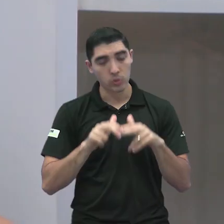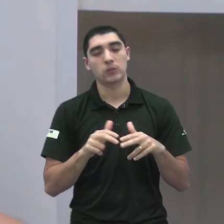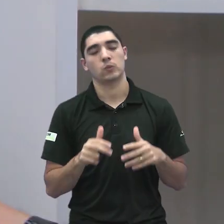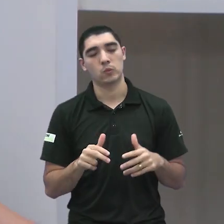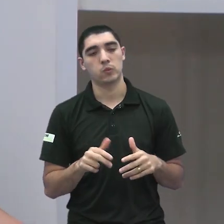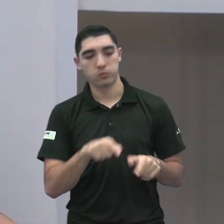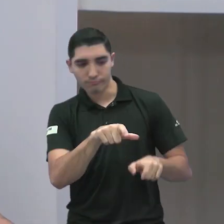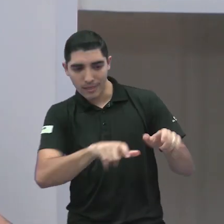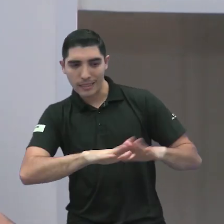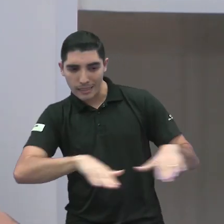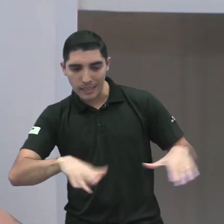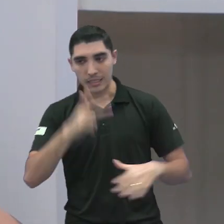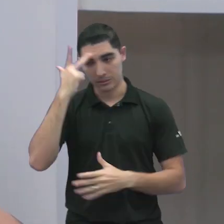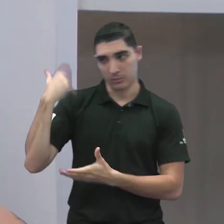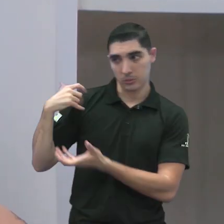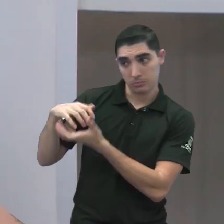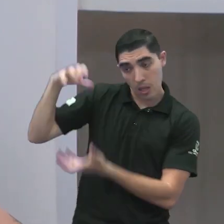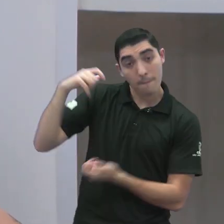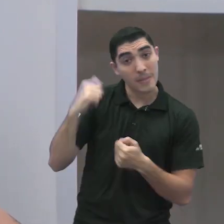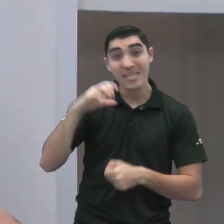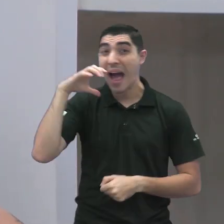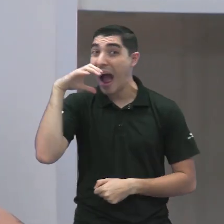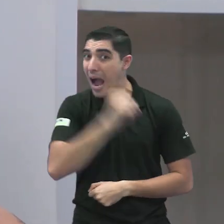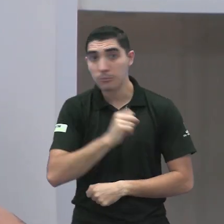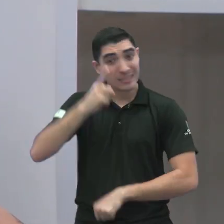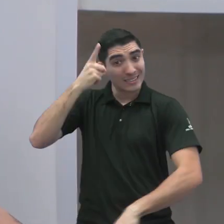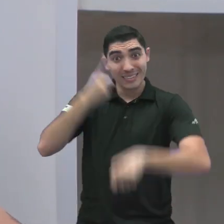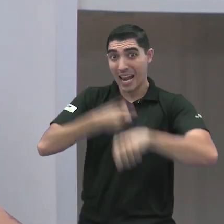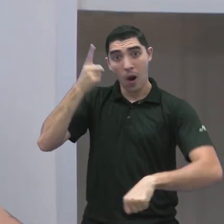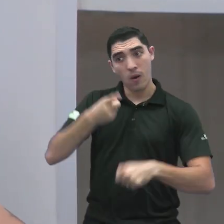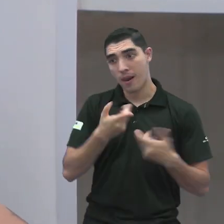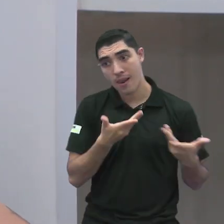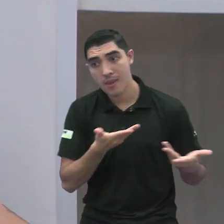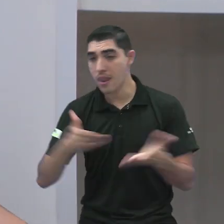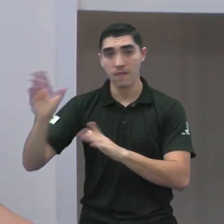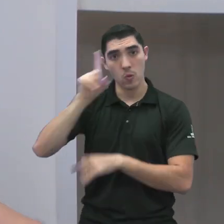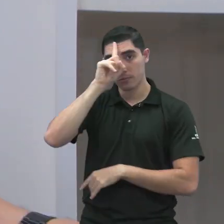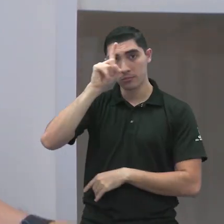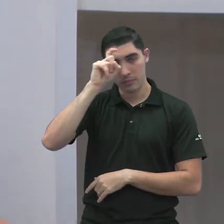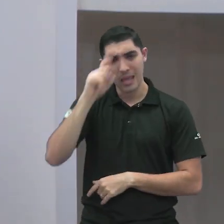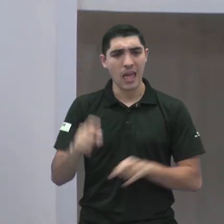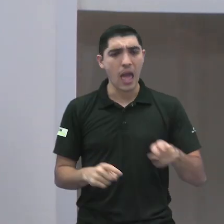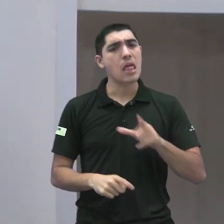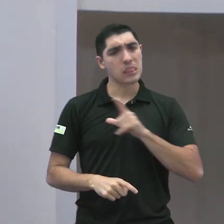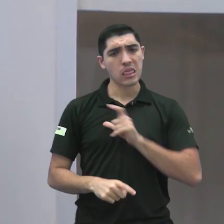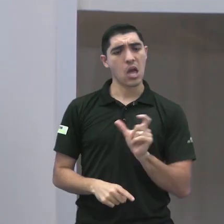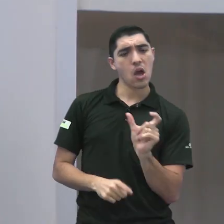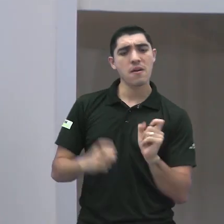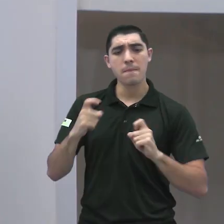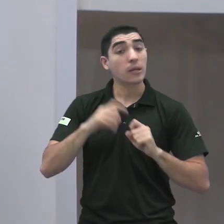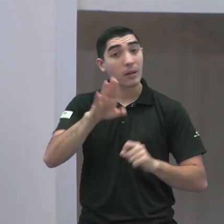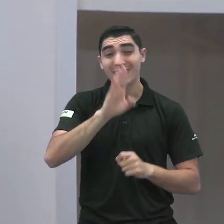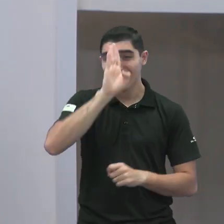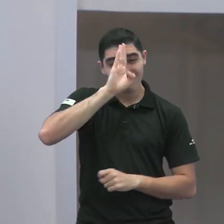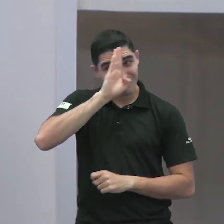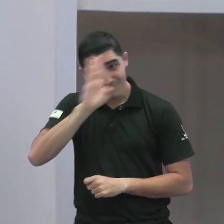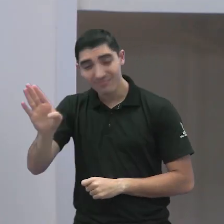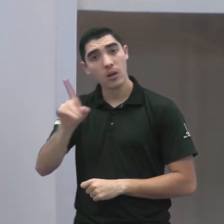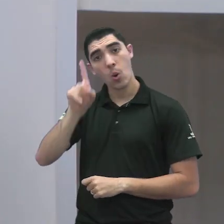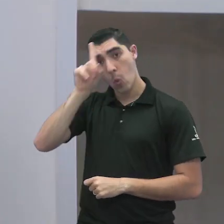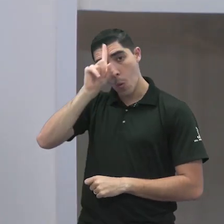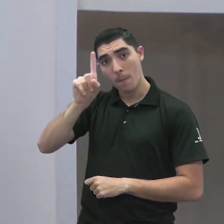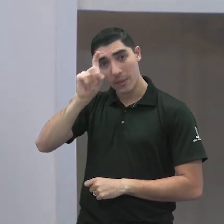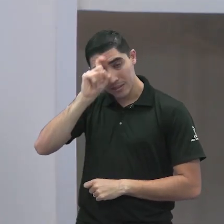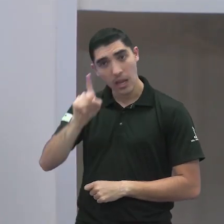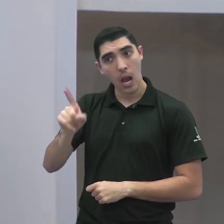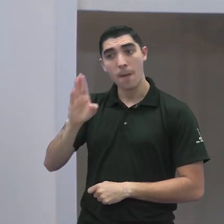que o socorro seja bem rápido, procurar, ainda que a pessoa tenha plano de saúde, encaminhar sempre para o hospital de